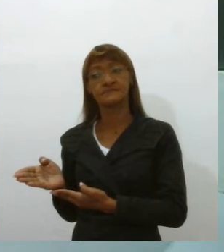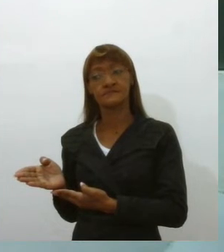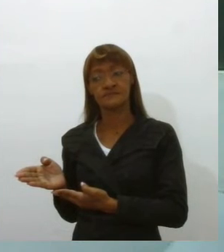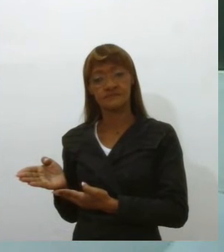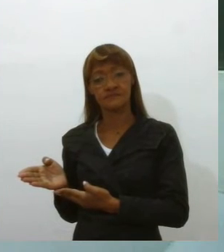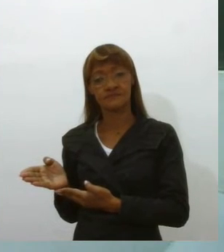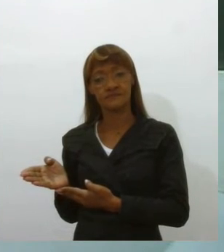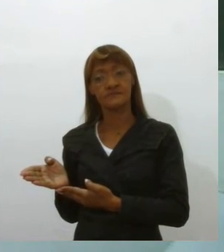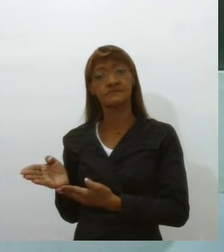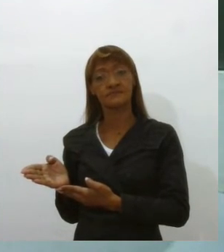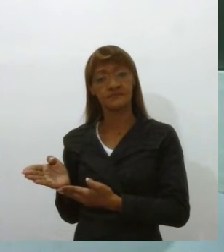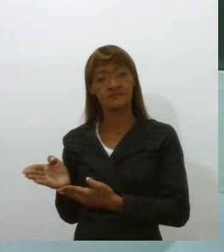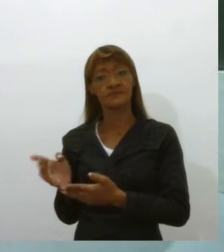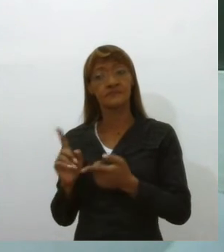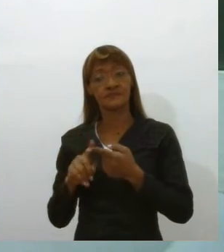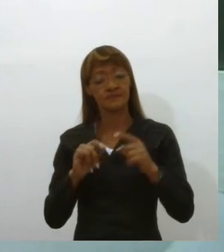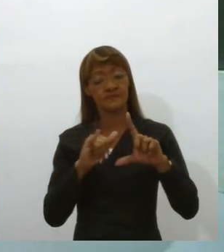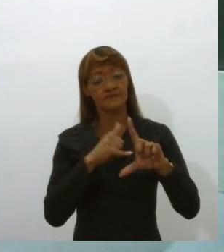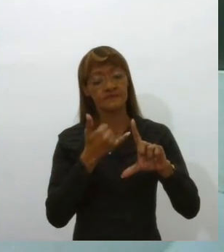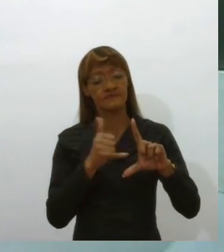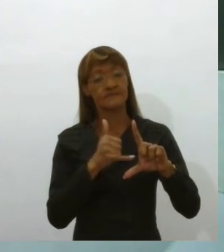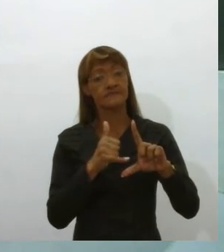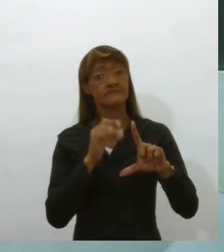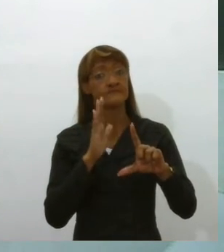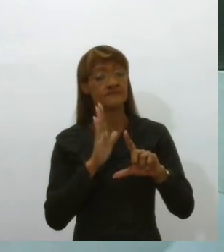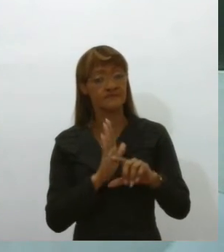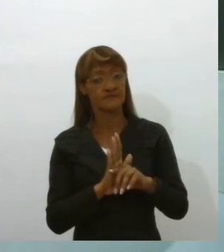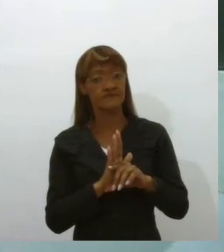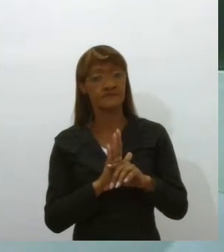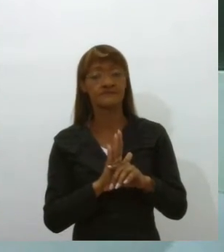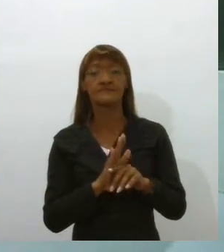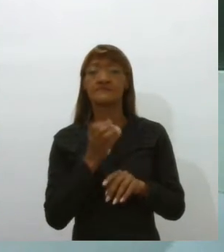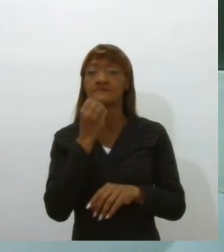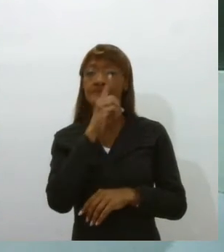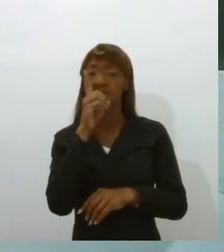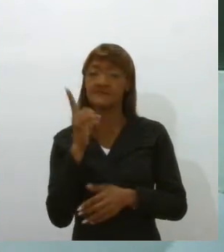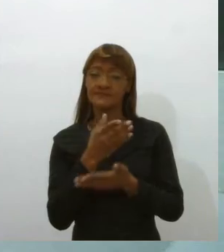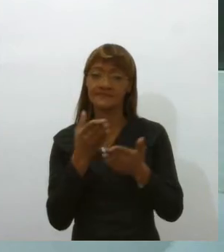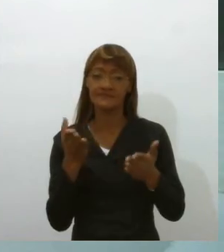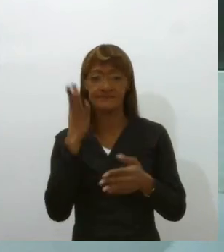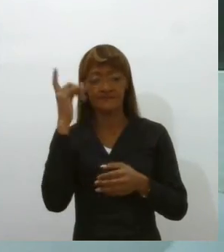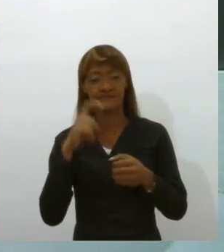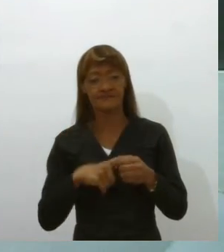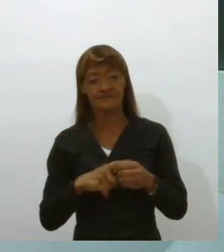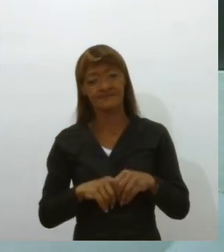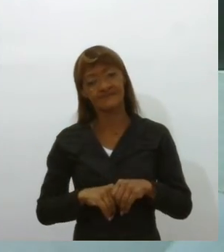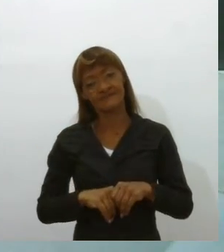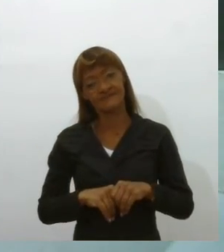aqui na tela você também acessa o nosso canal no YouTube. Um bom dia para você e até amanhã. Música.